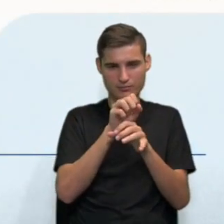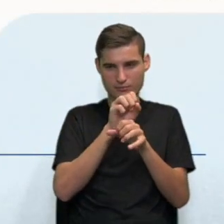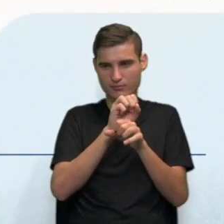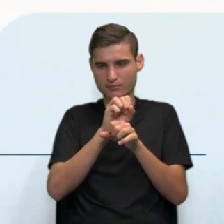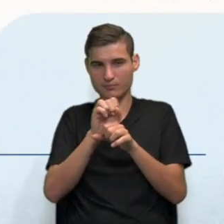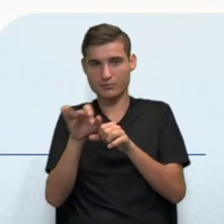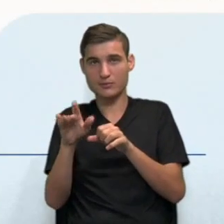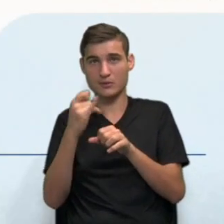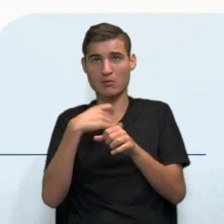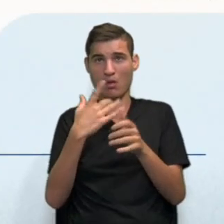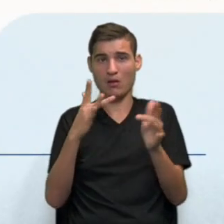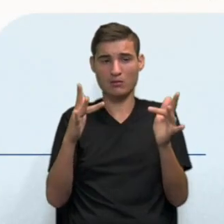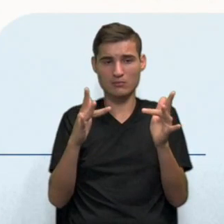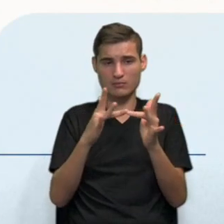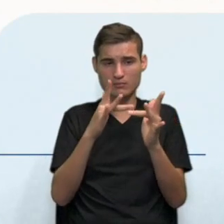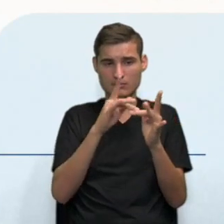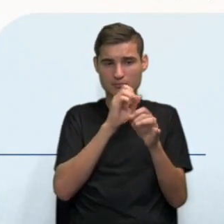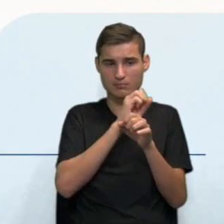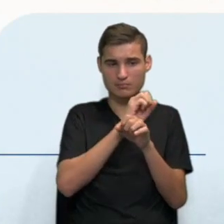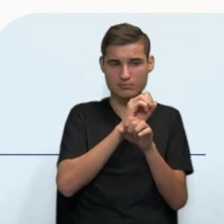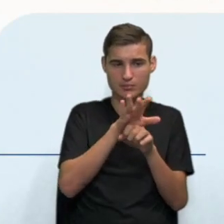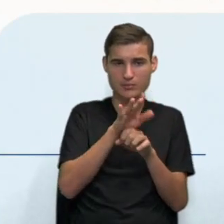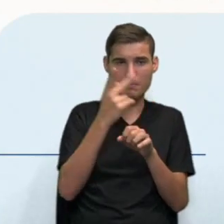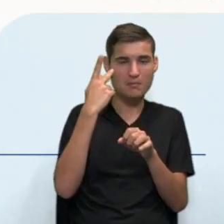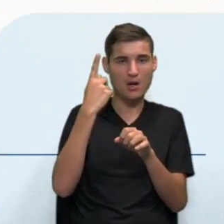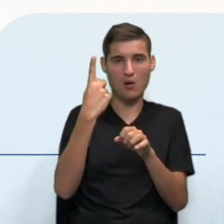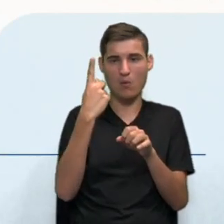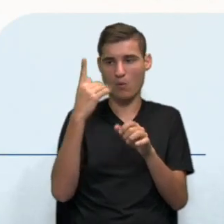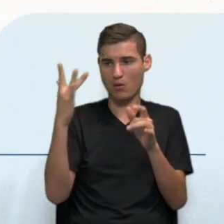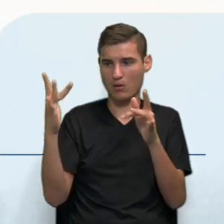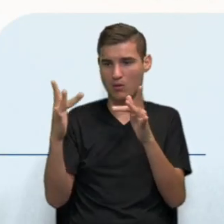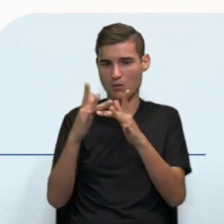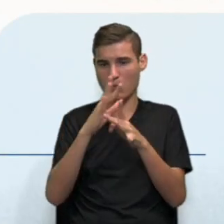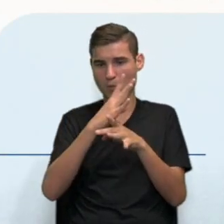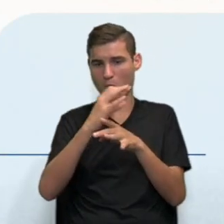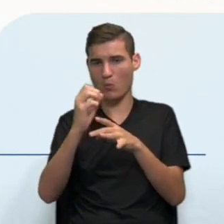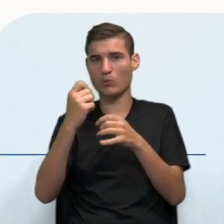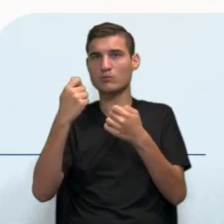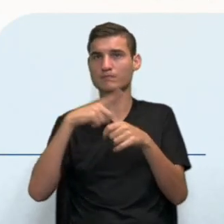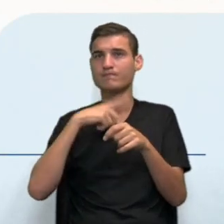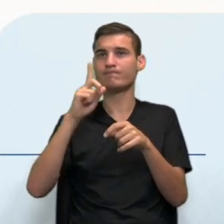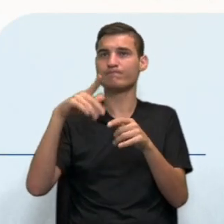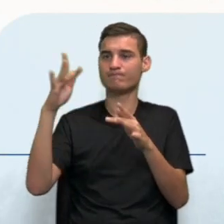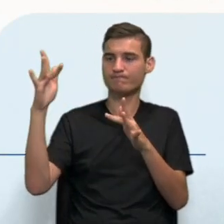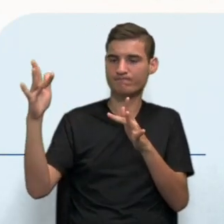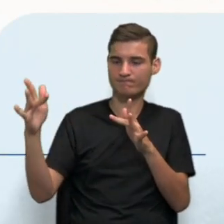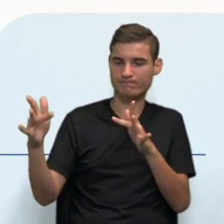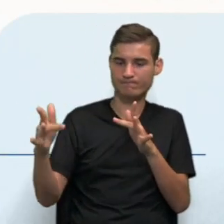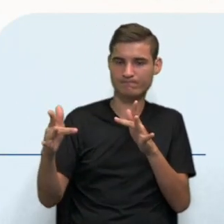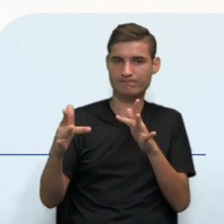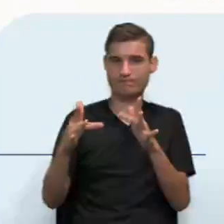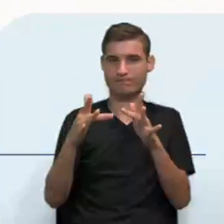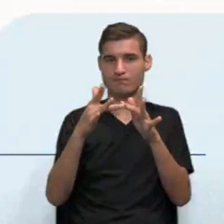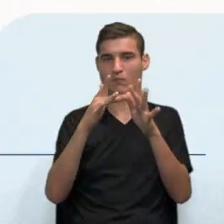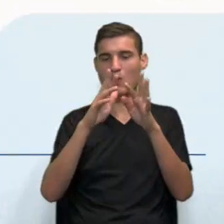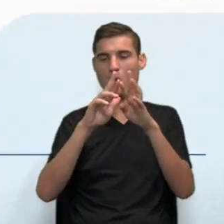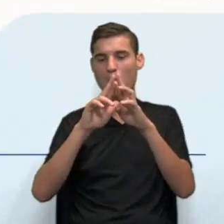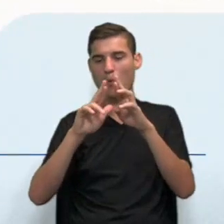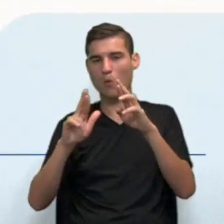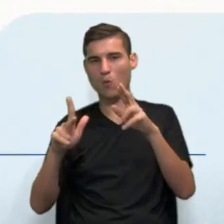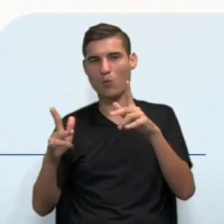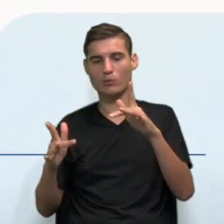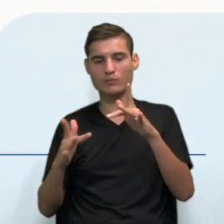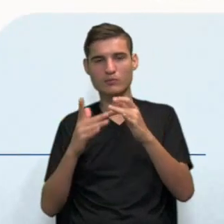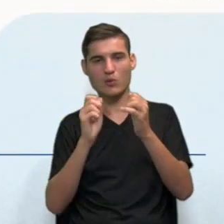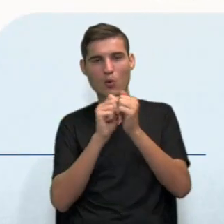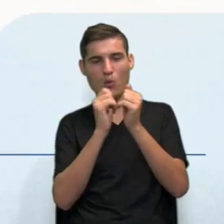meu transmissor fosse conectado a outro receptor, eu tinha que vir fisicamente e conectar o meu receptor nesse